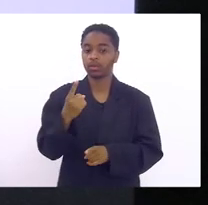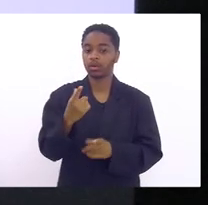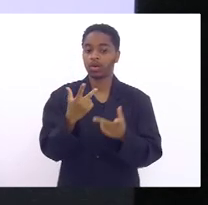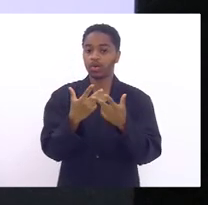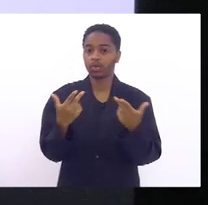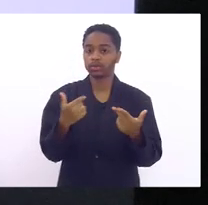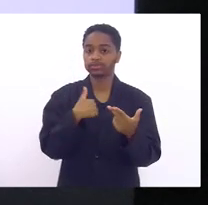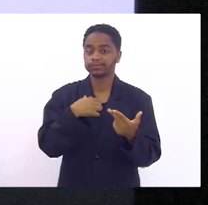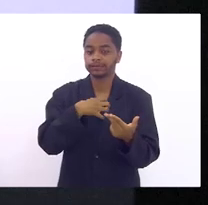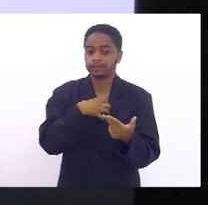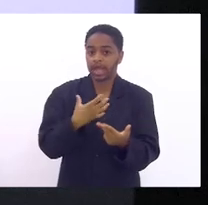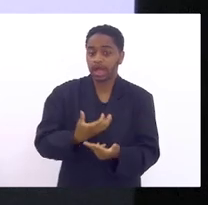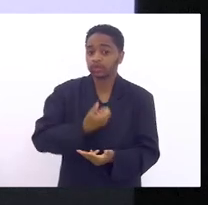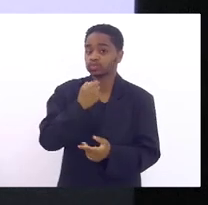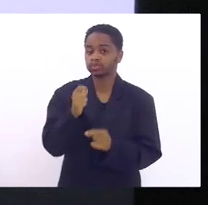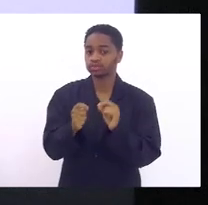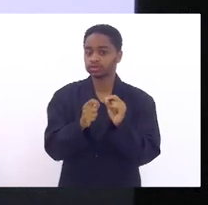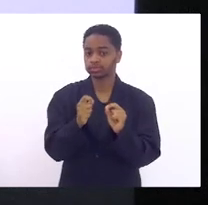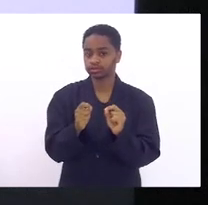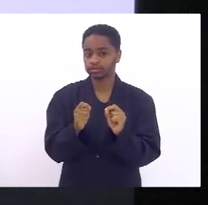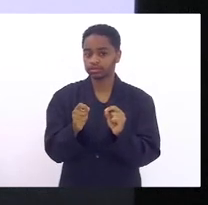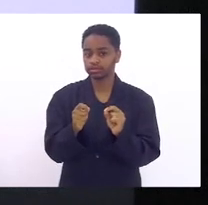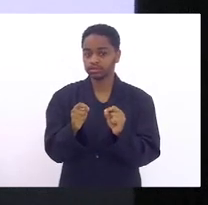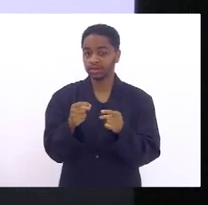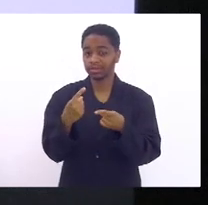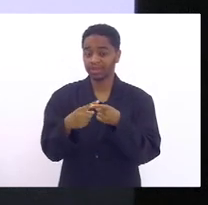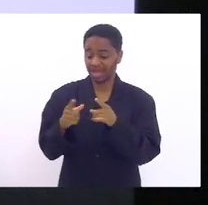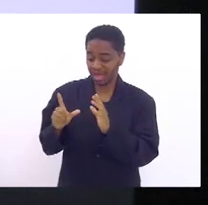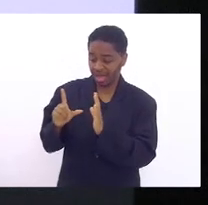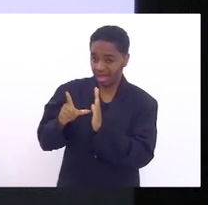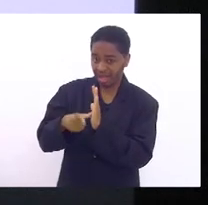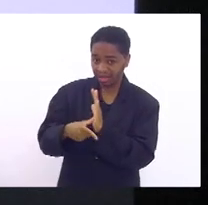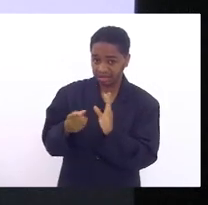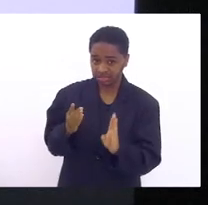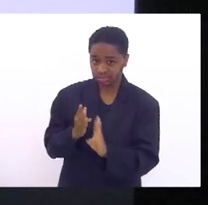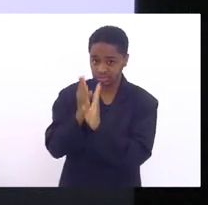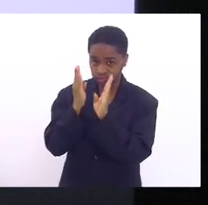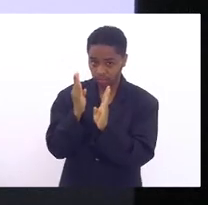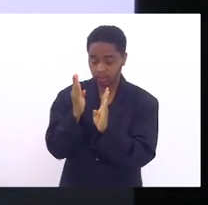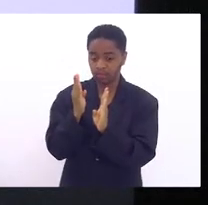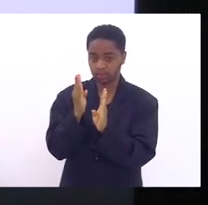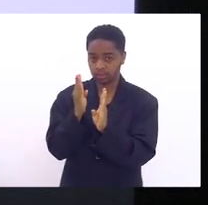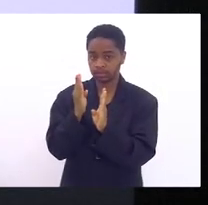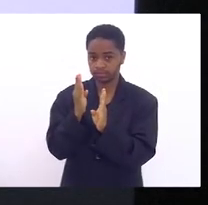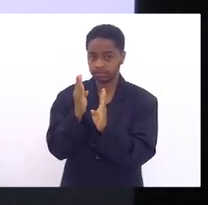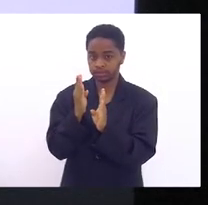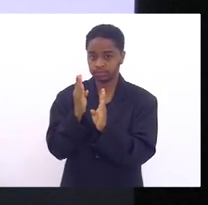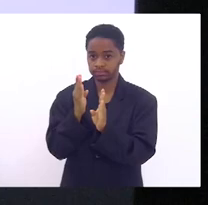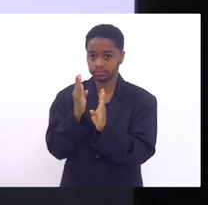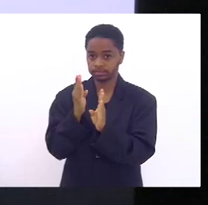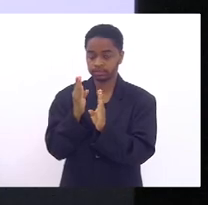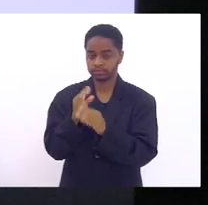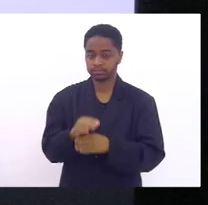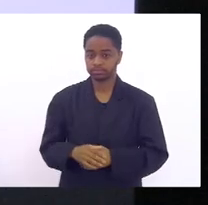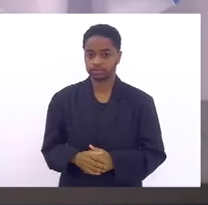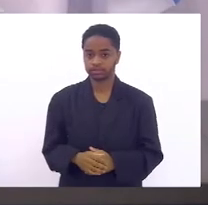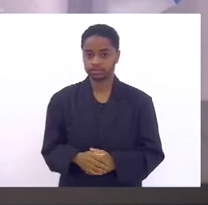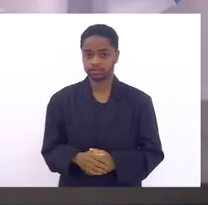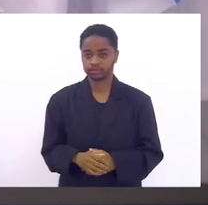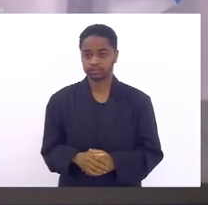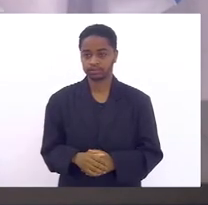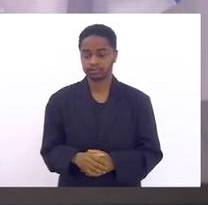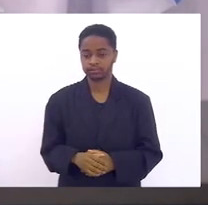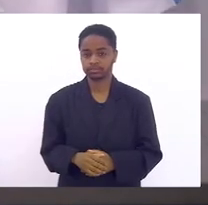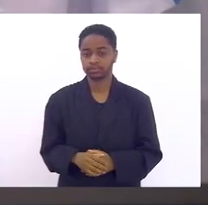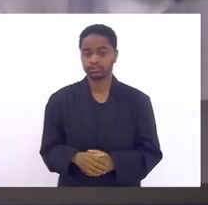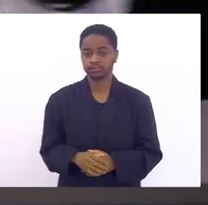assustada é que além da de ser tardia eh a a descoberta né o diagnóstico